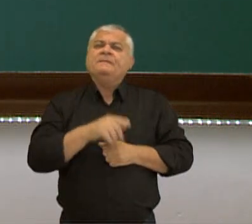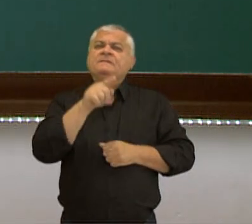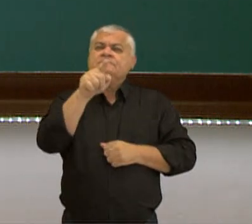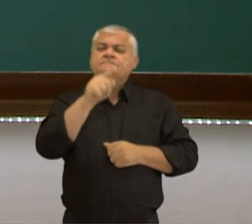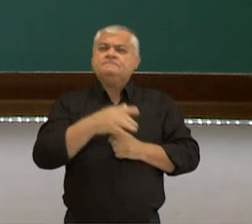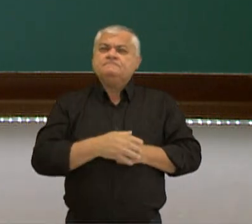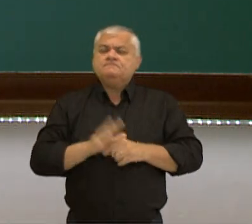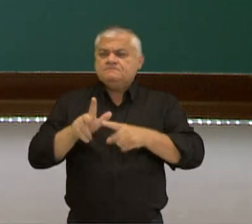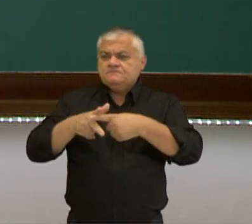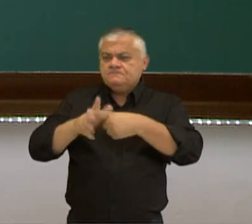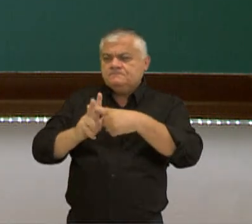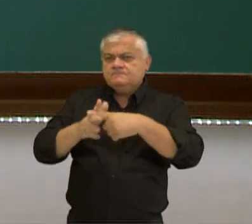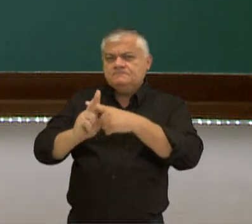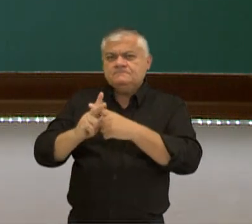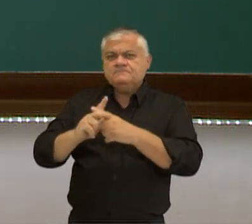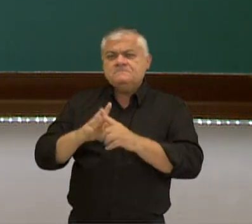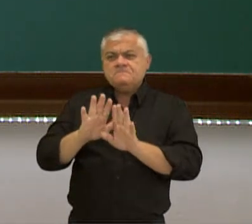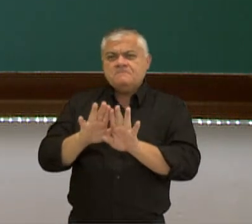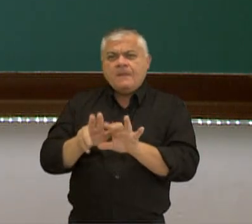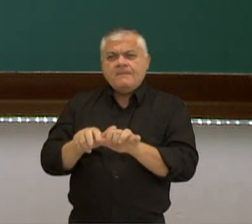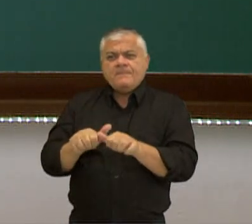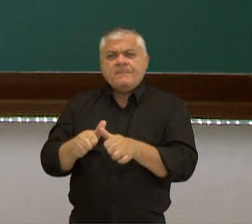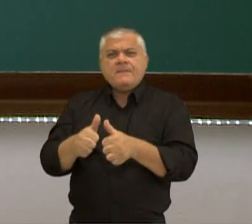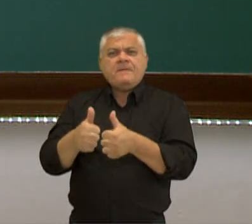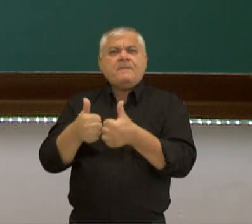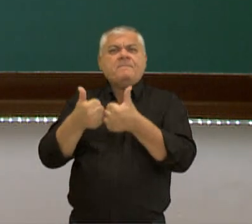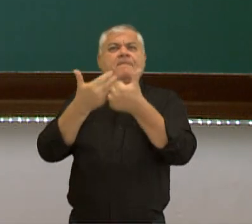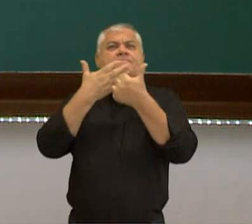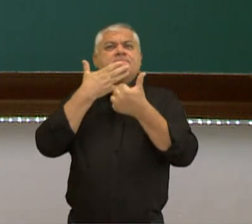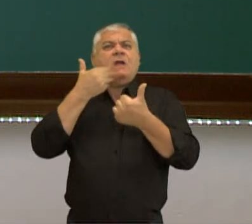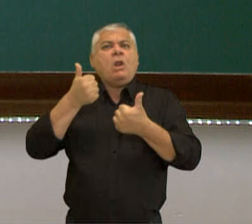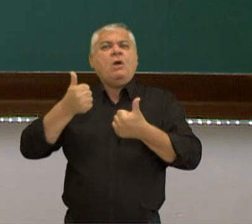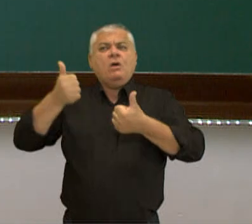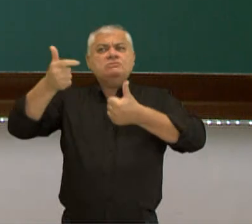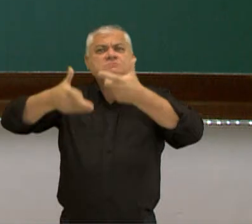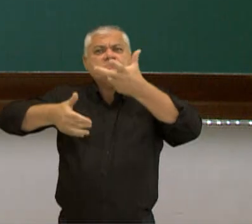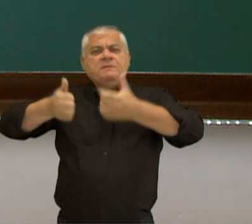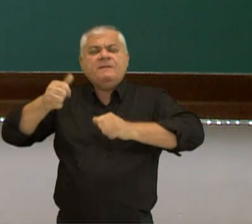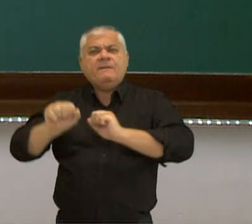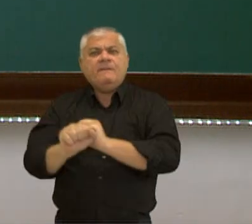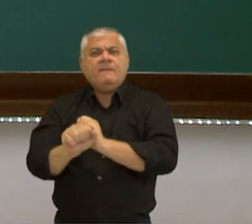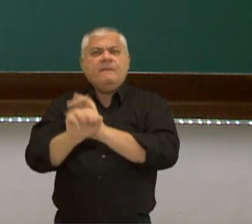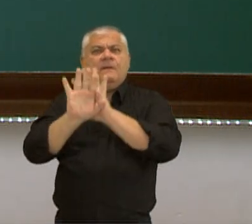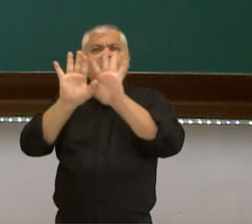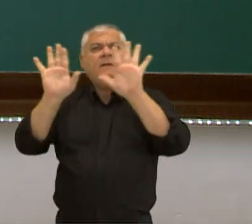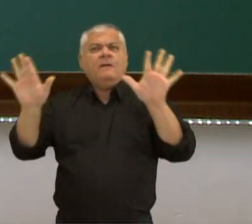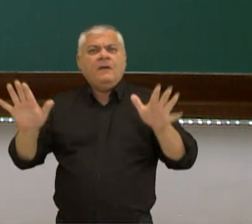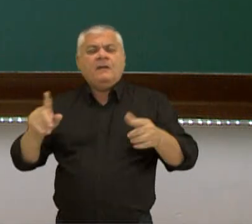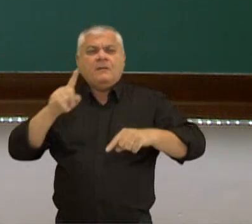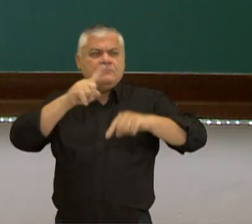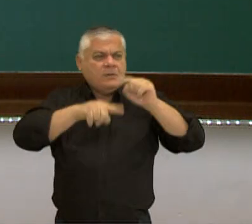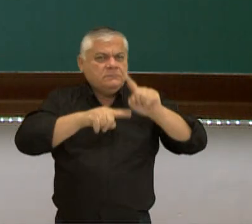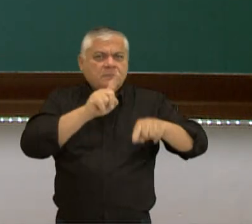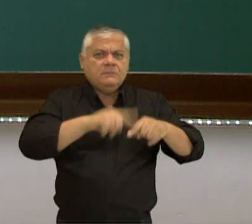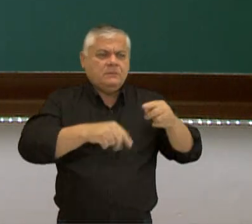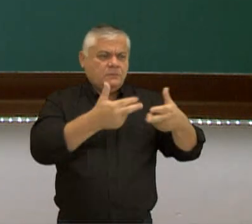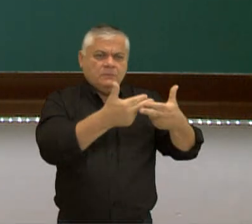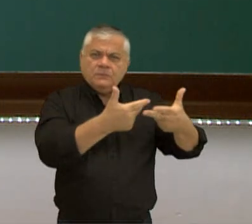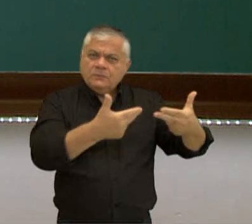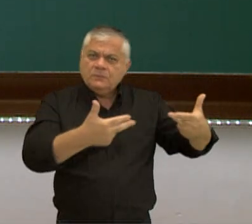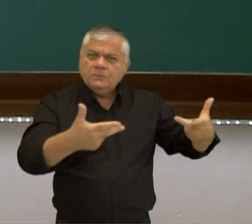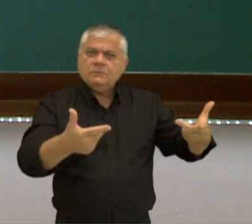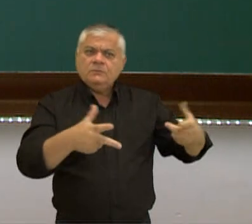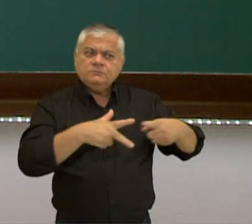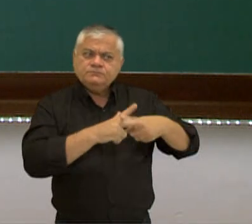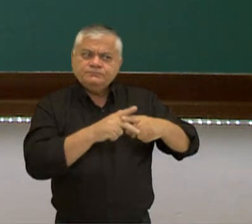aprimorar os métodos de como você vai tentar chegar a alguma explicação, né, quando você aprimora os instrumentos